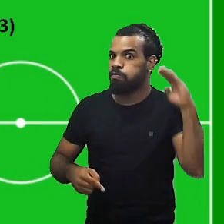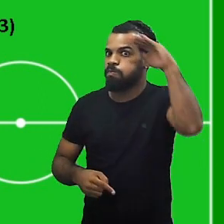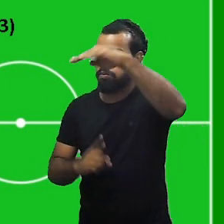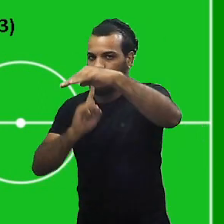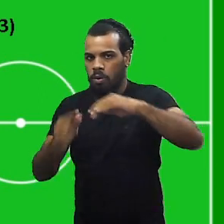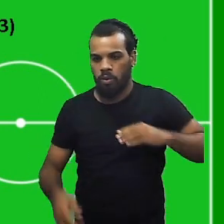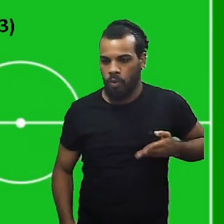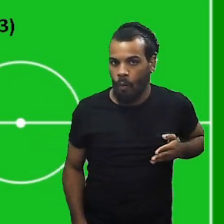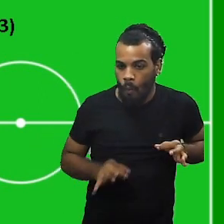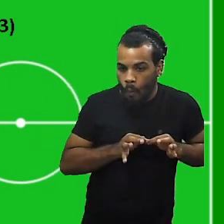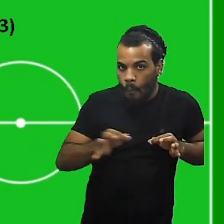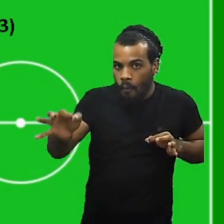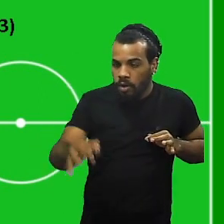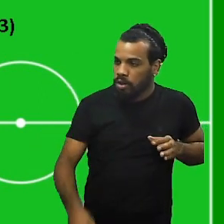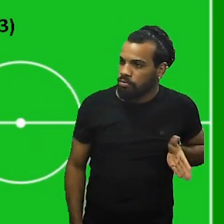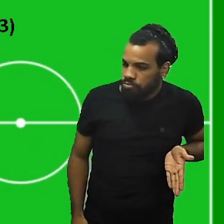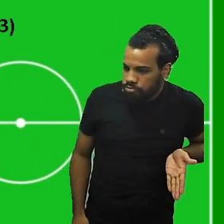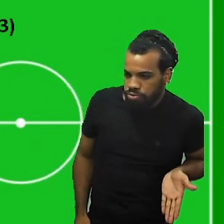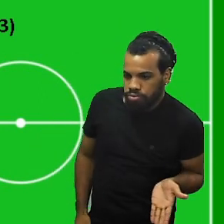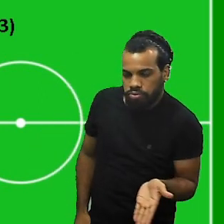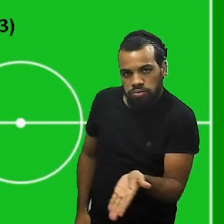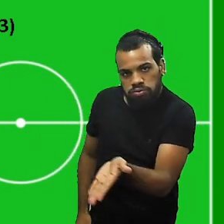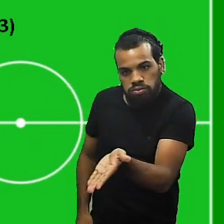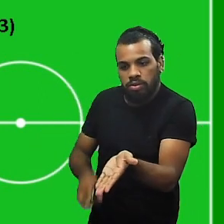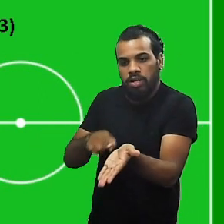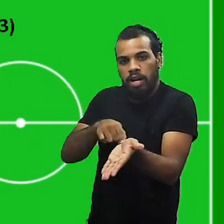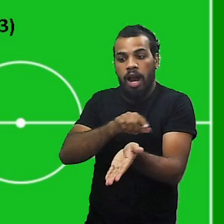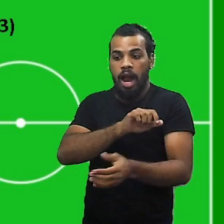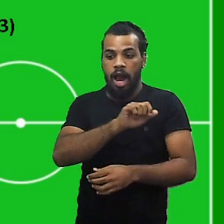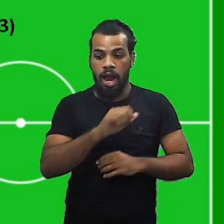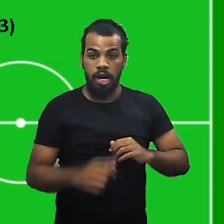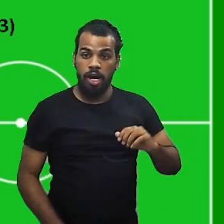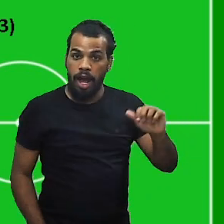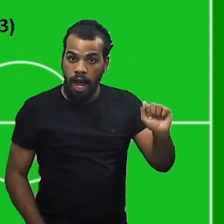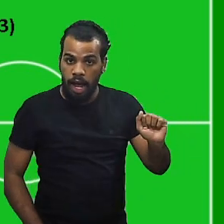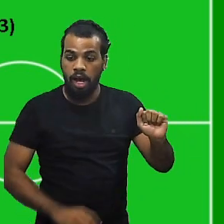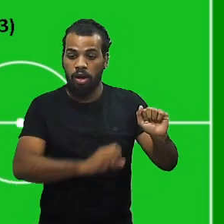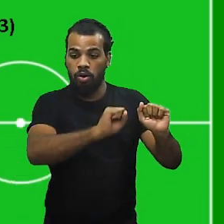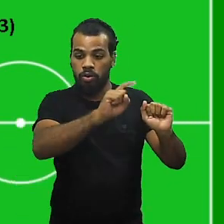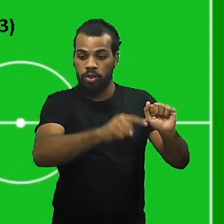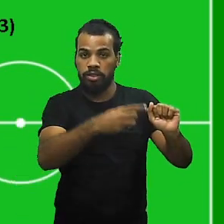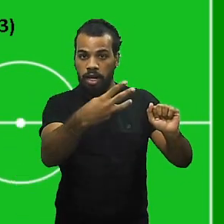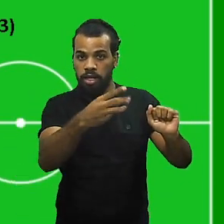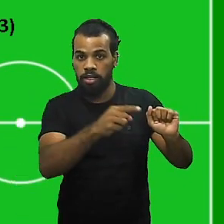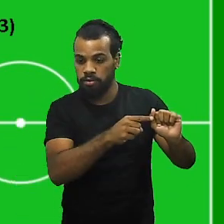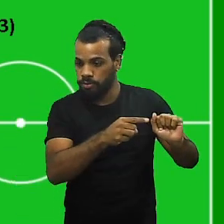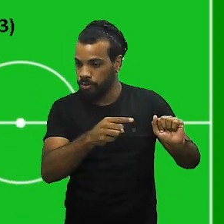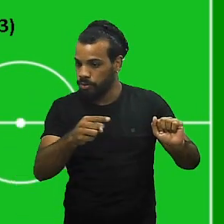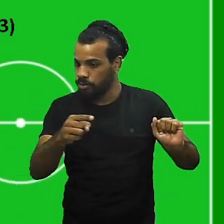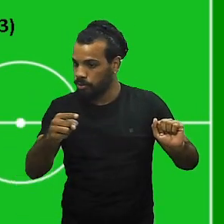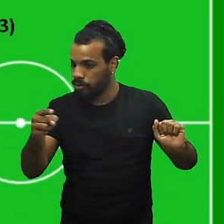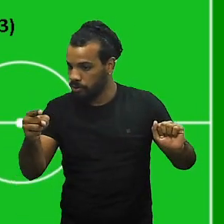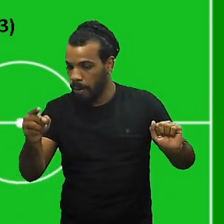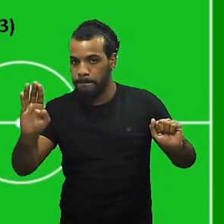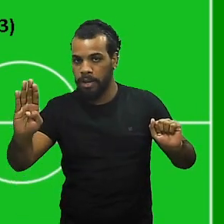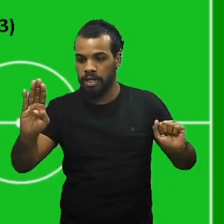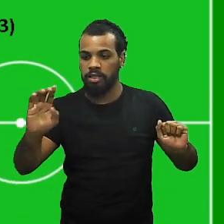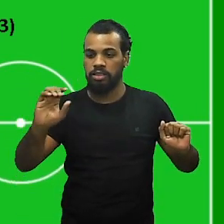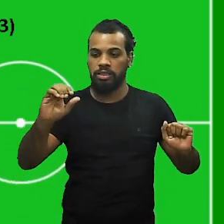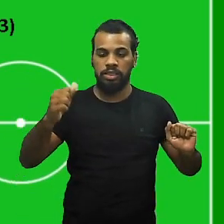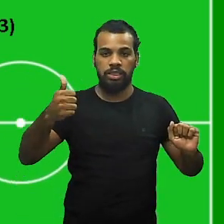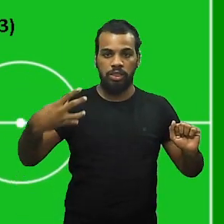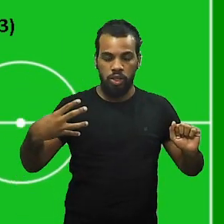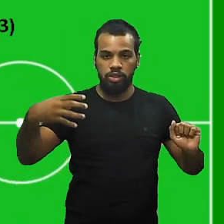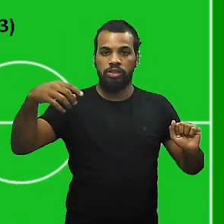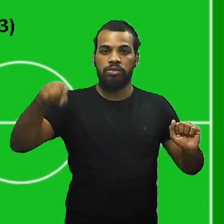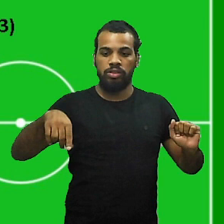A, 8-3, até a posição B, 14-9. A bola é alcançada pelo